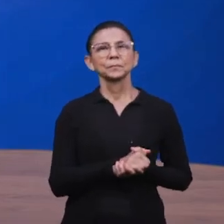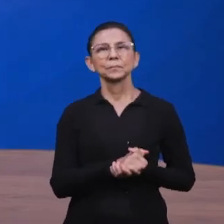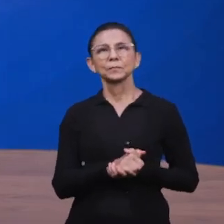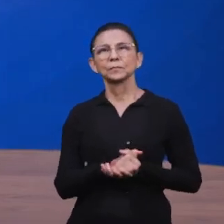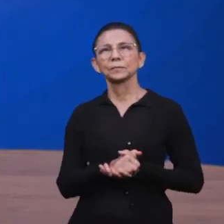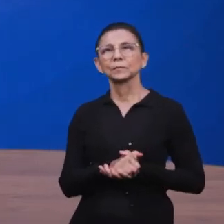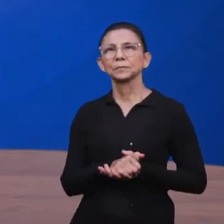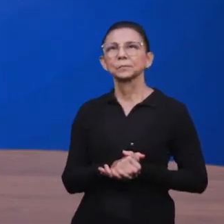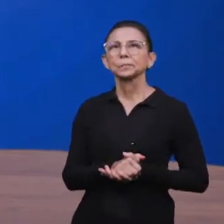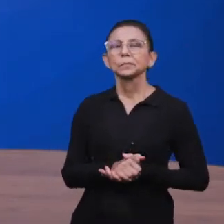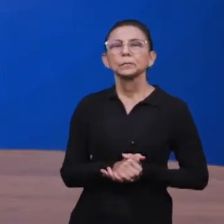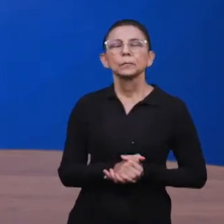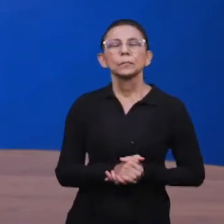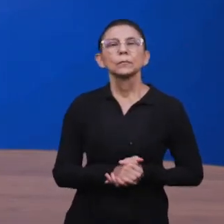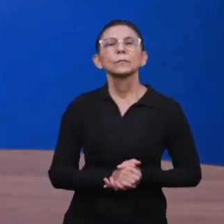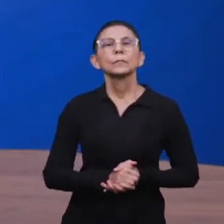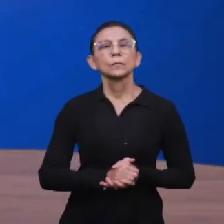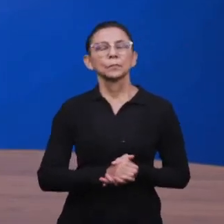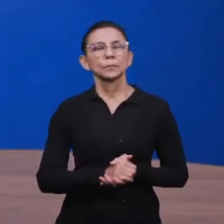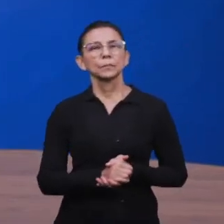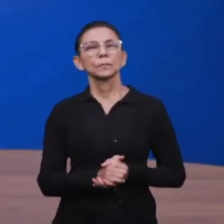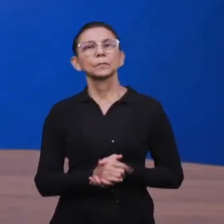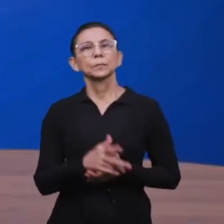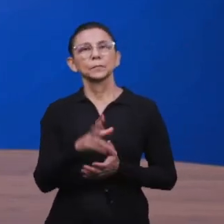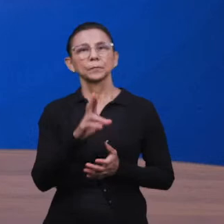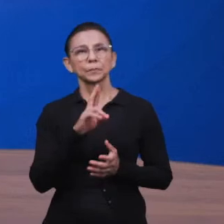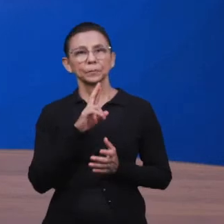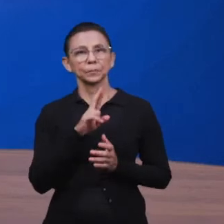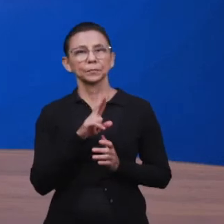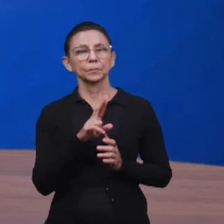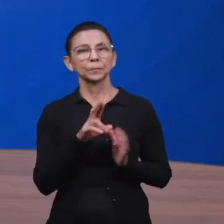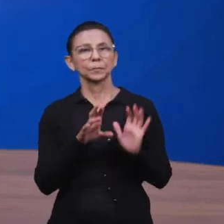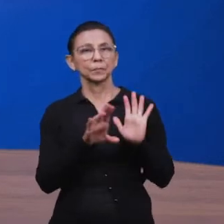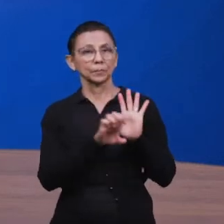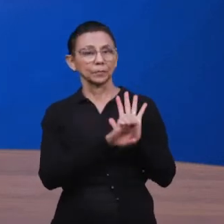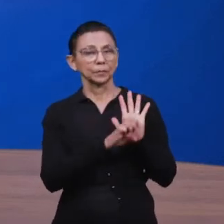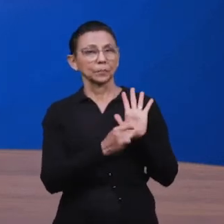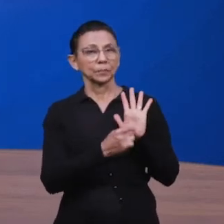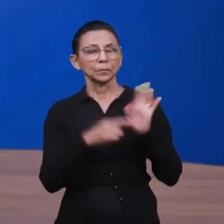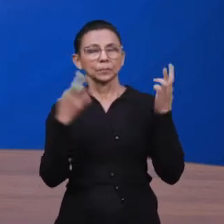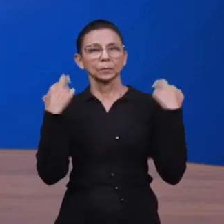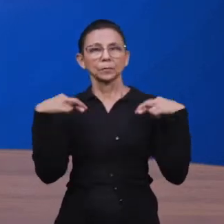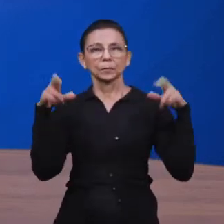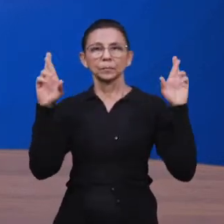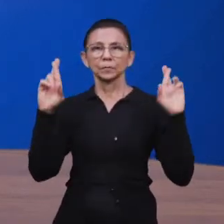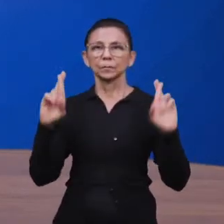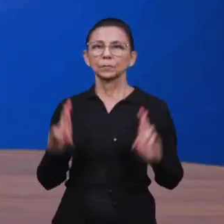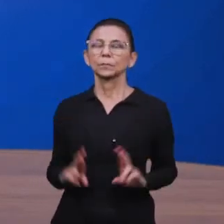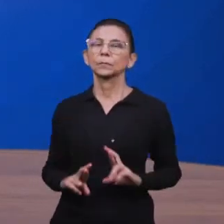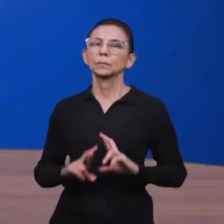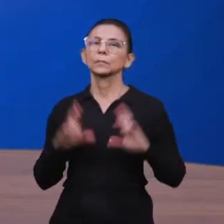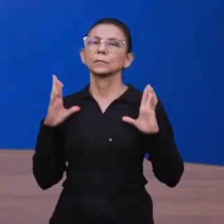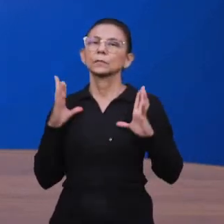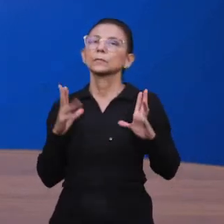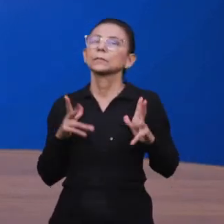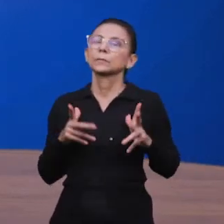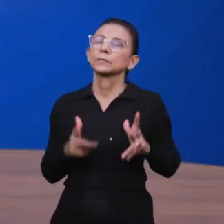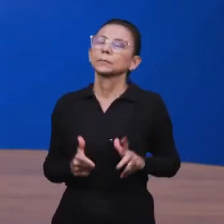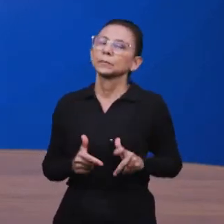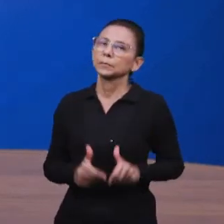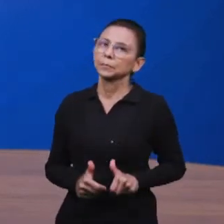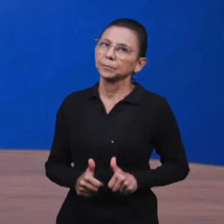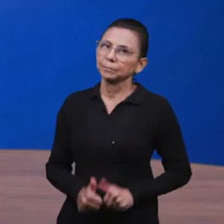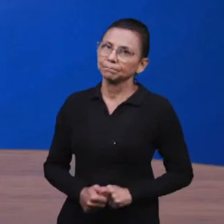deu a resposta de que ali no Êxodo ele fala do Cordeiro que tem que ser sem mácula, e